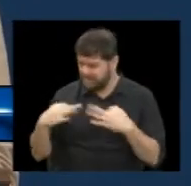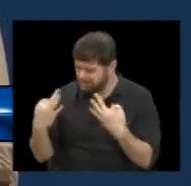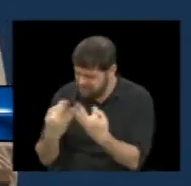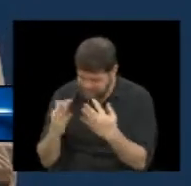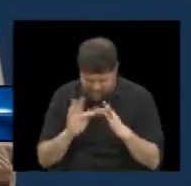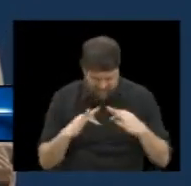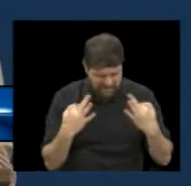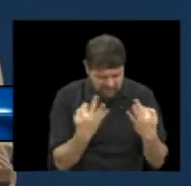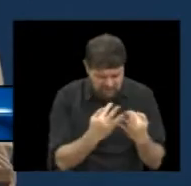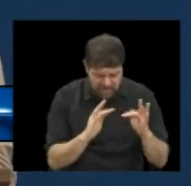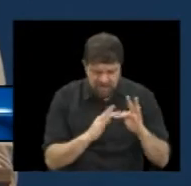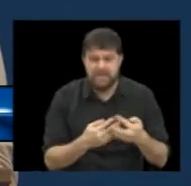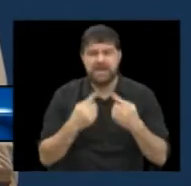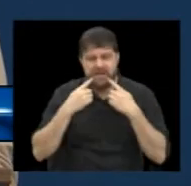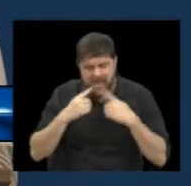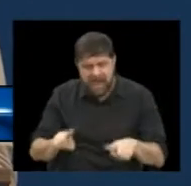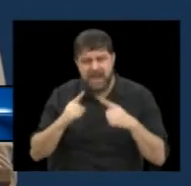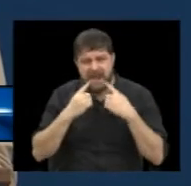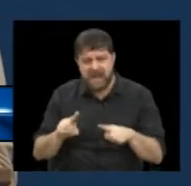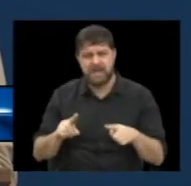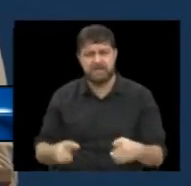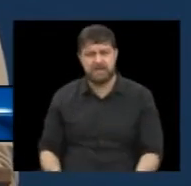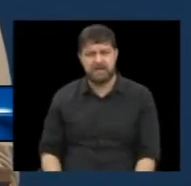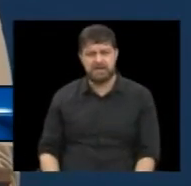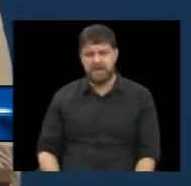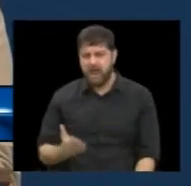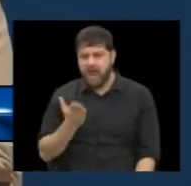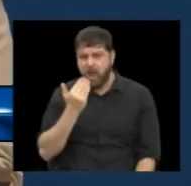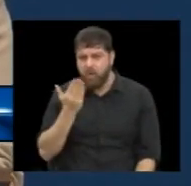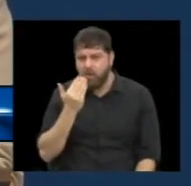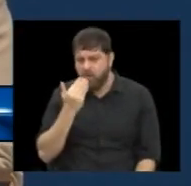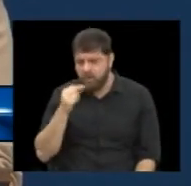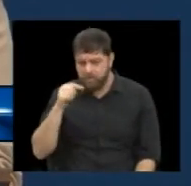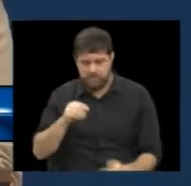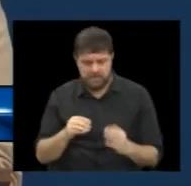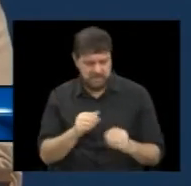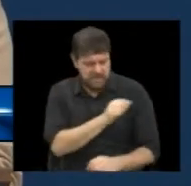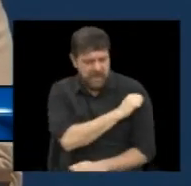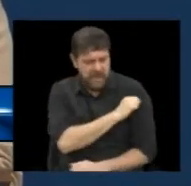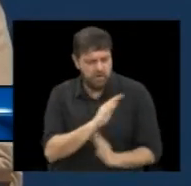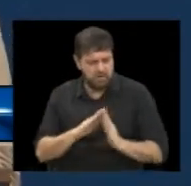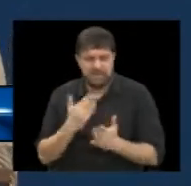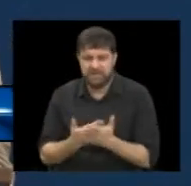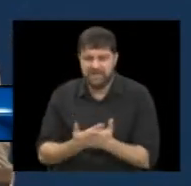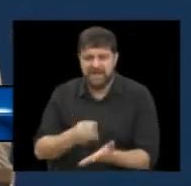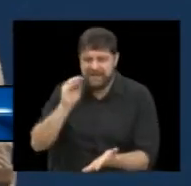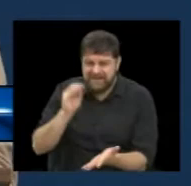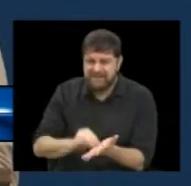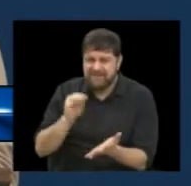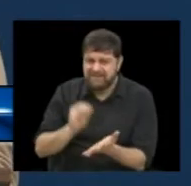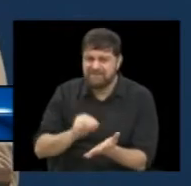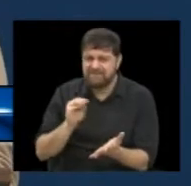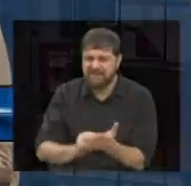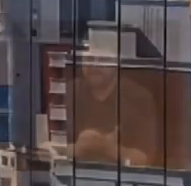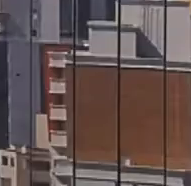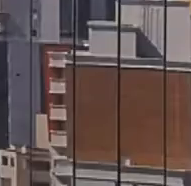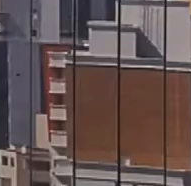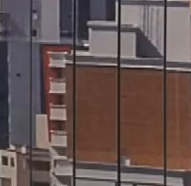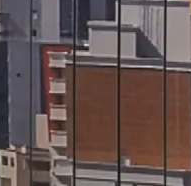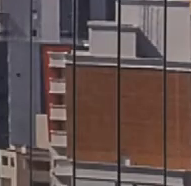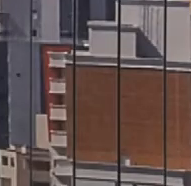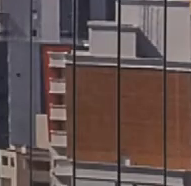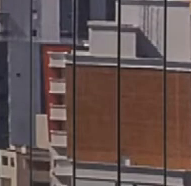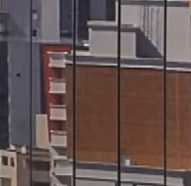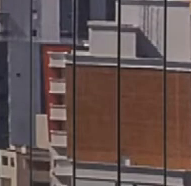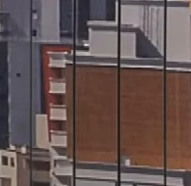famílias têm reclamado da falta de itens, têm reclamado do empobrecimento do cardápio.